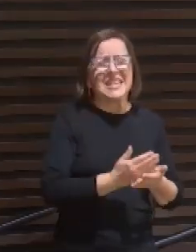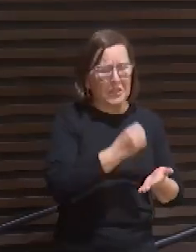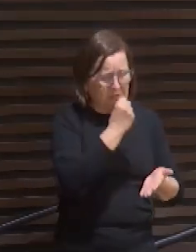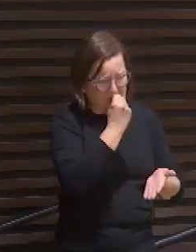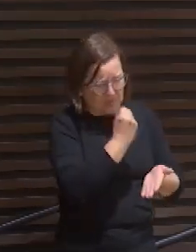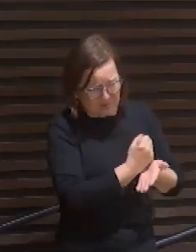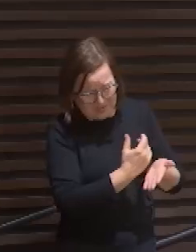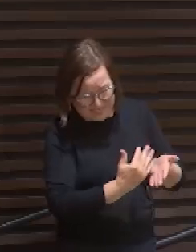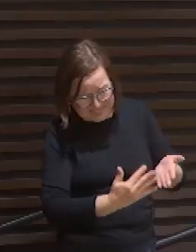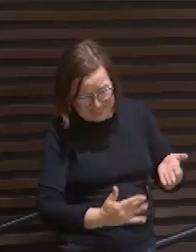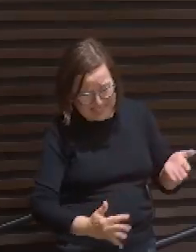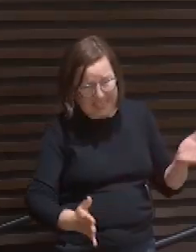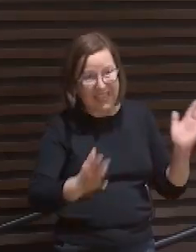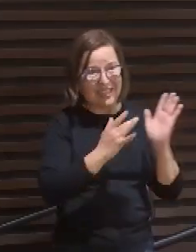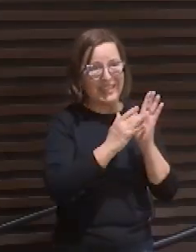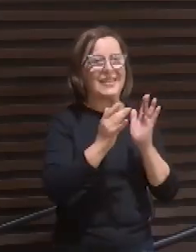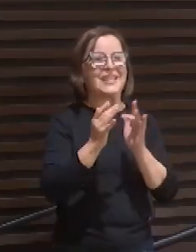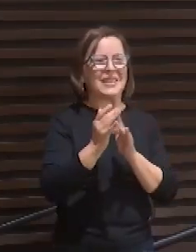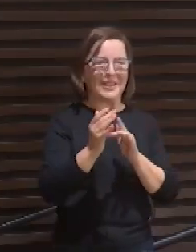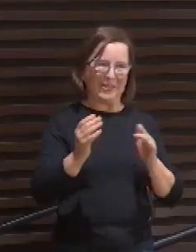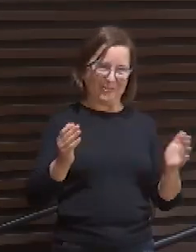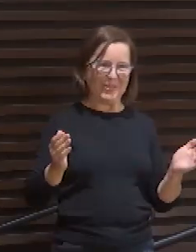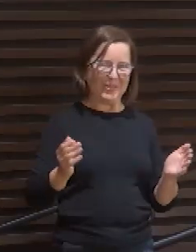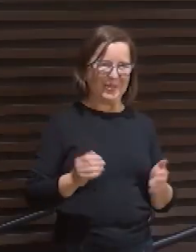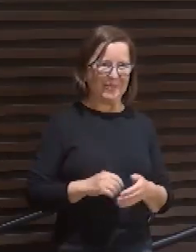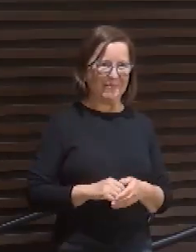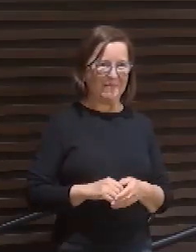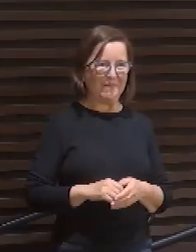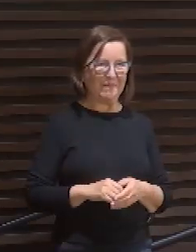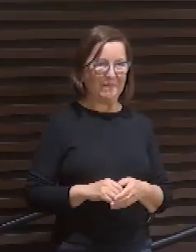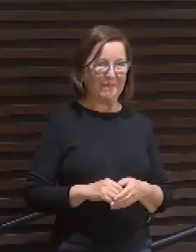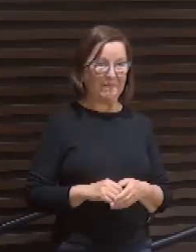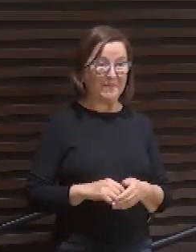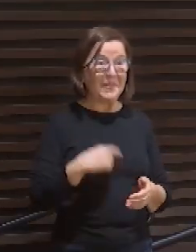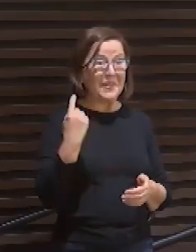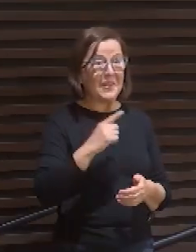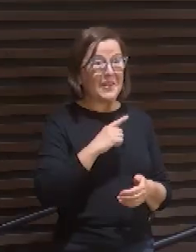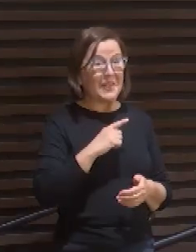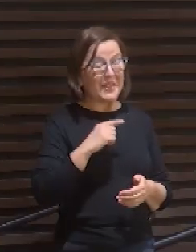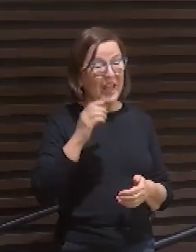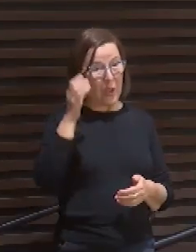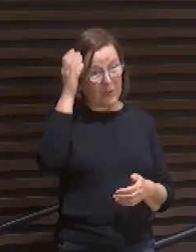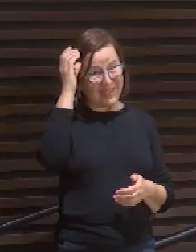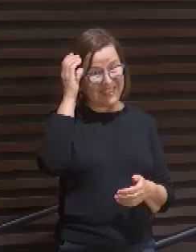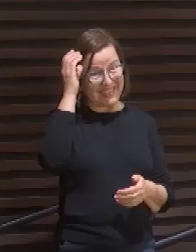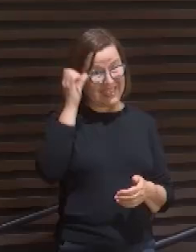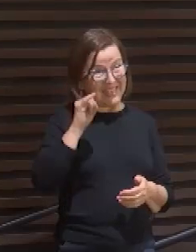Nós temos a consciência de que se nós fizermos alguma coisa,